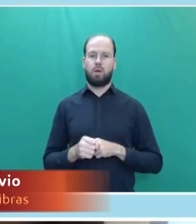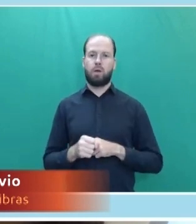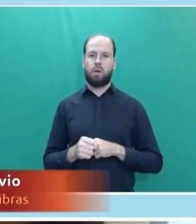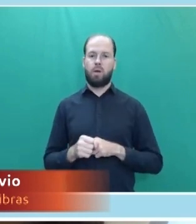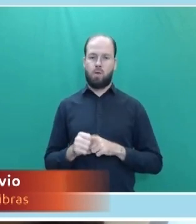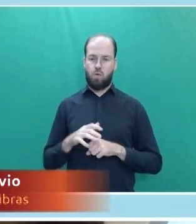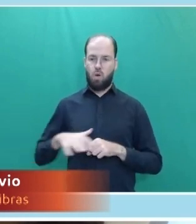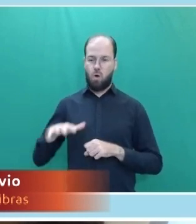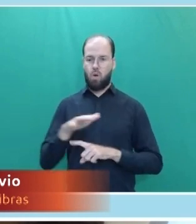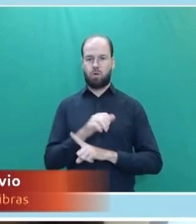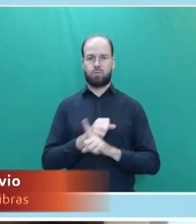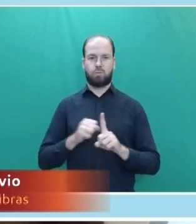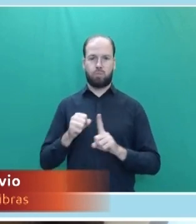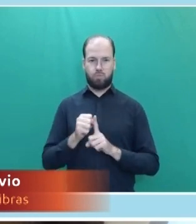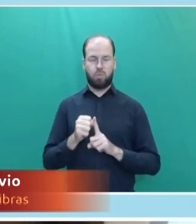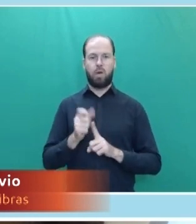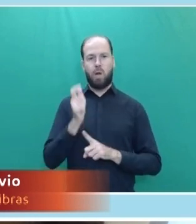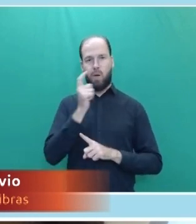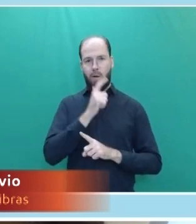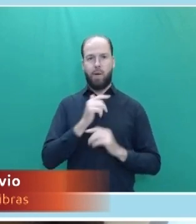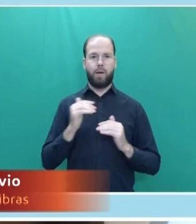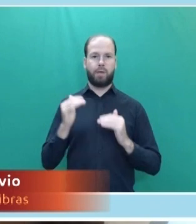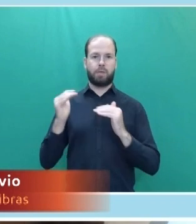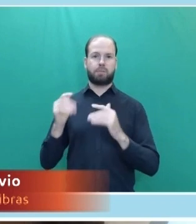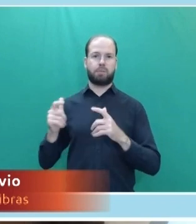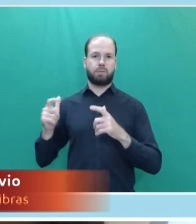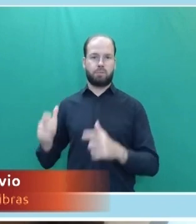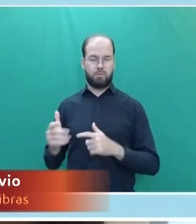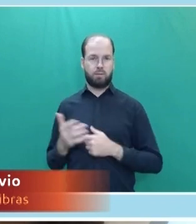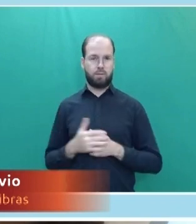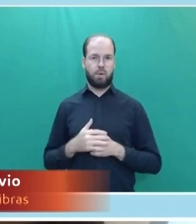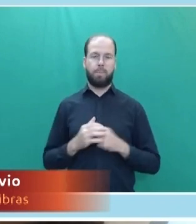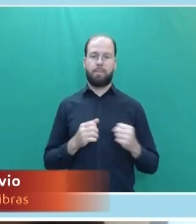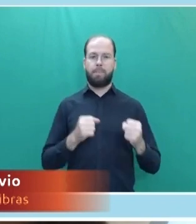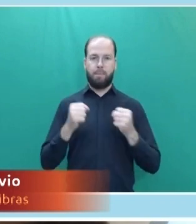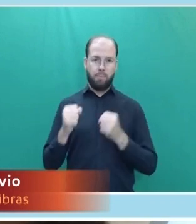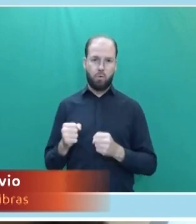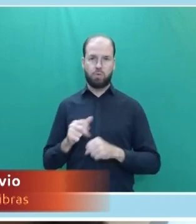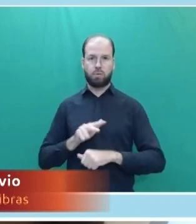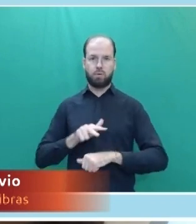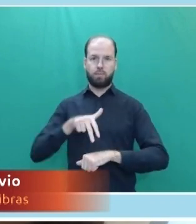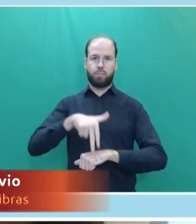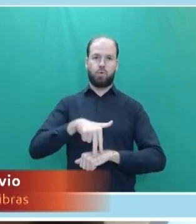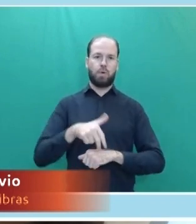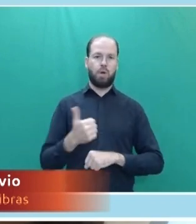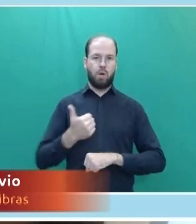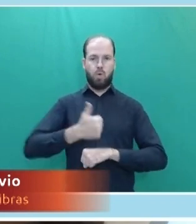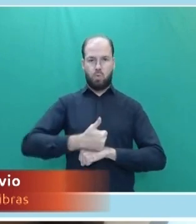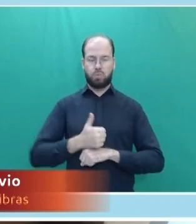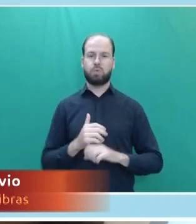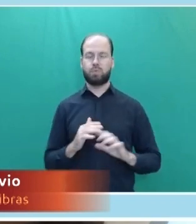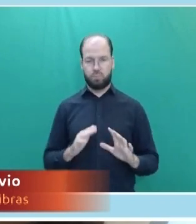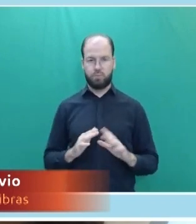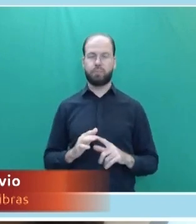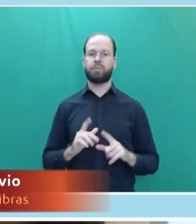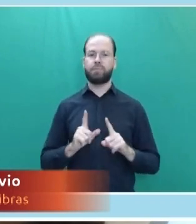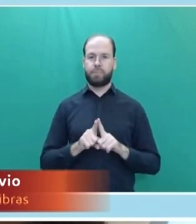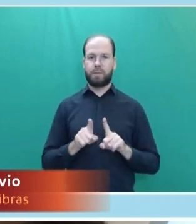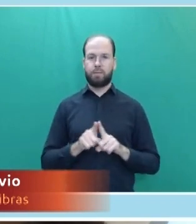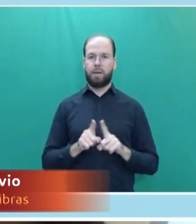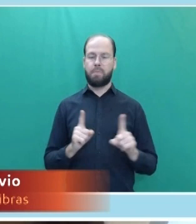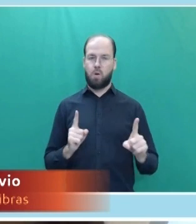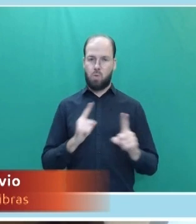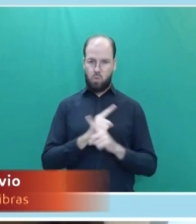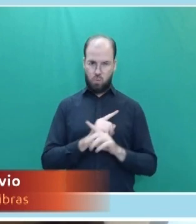sociedade, galgar esses espaços, né, ocupar esses espaços de poder, de protagonismo. E aí, só que em contrapartida,